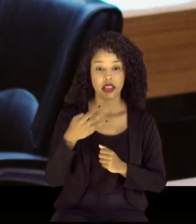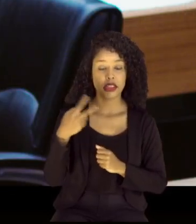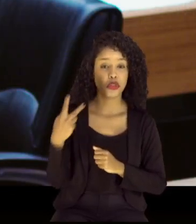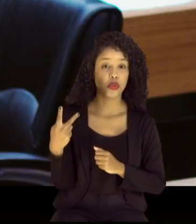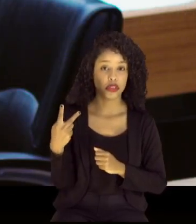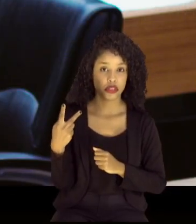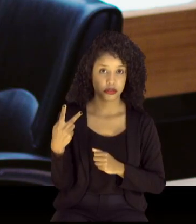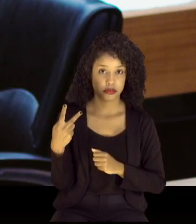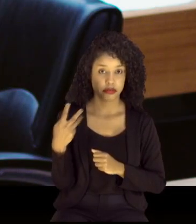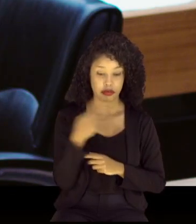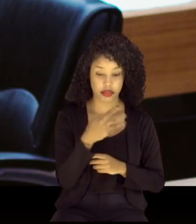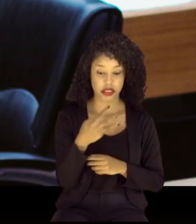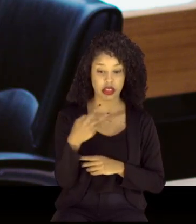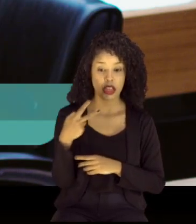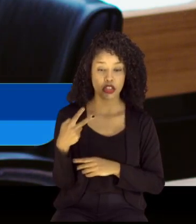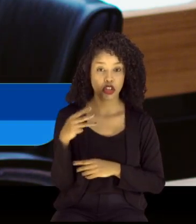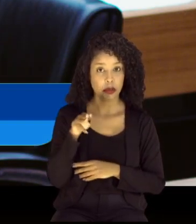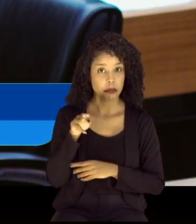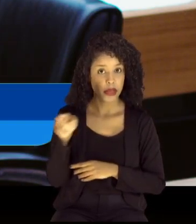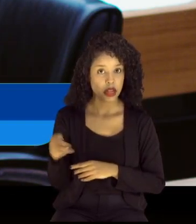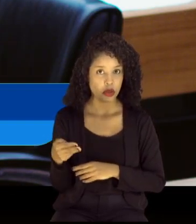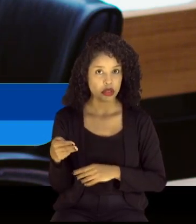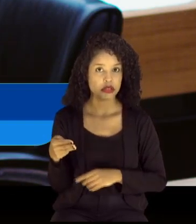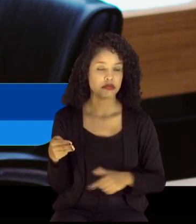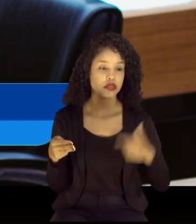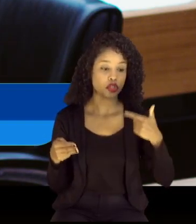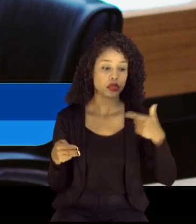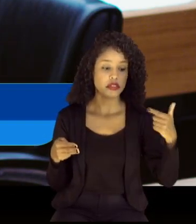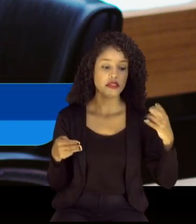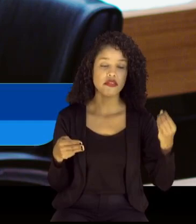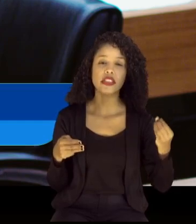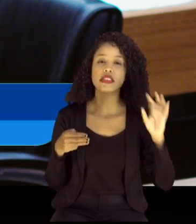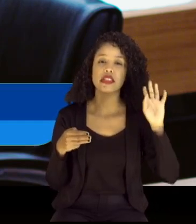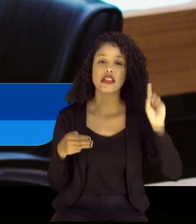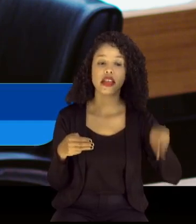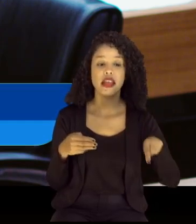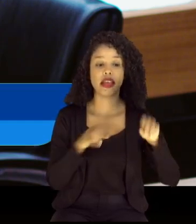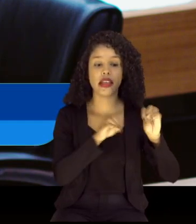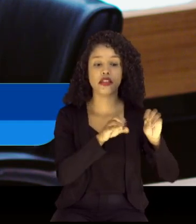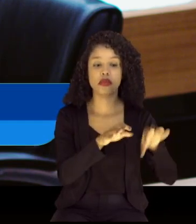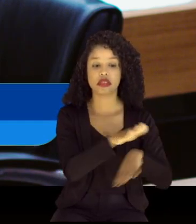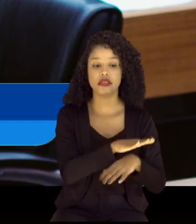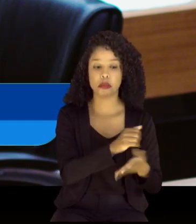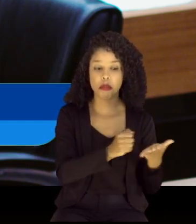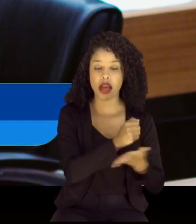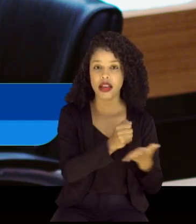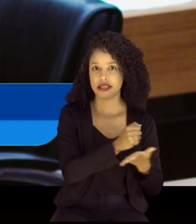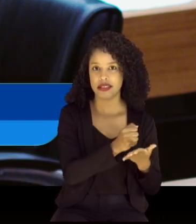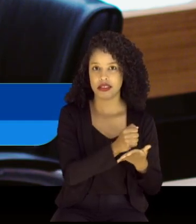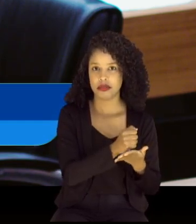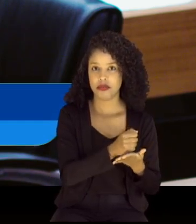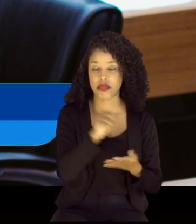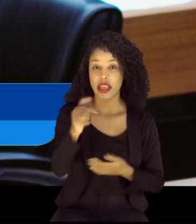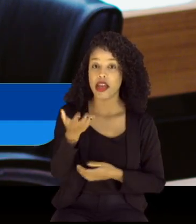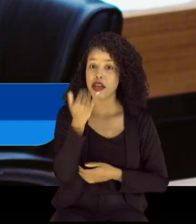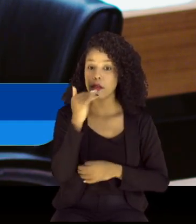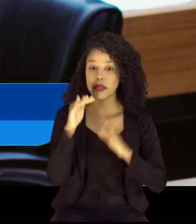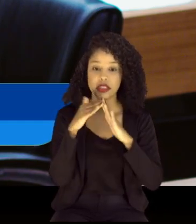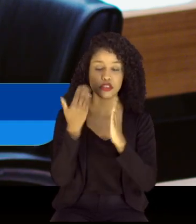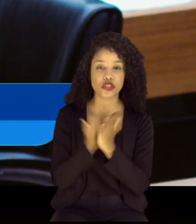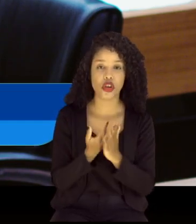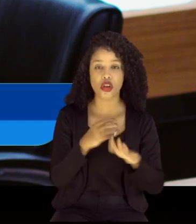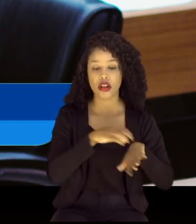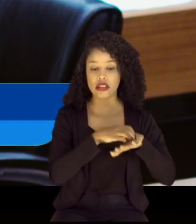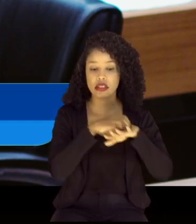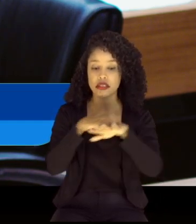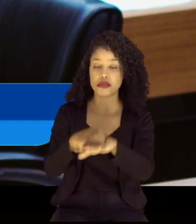E desses 332 milhões, como eu falei, 220 educação base. Parte desse recurso, inclusive, é alimentação escolar, gente. Transporte